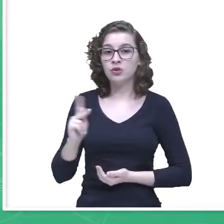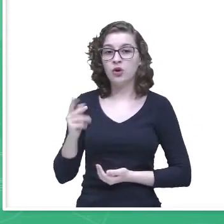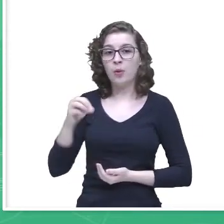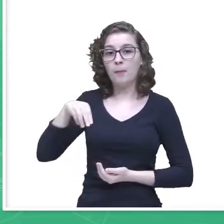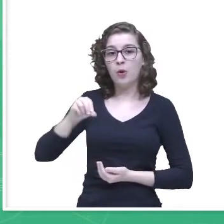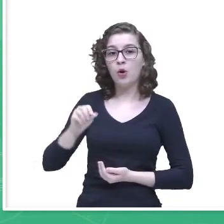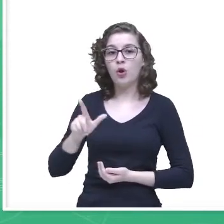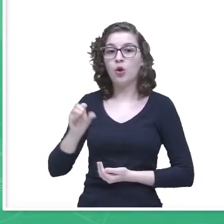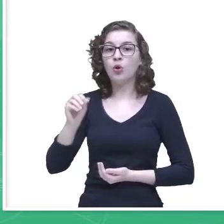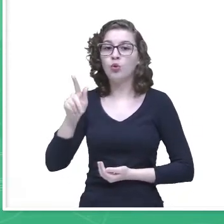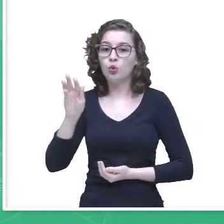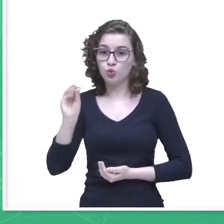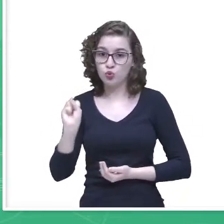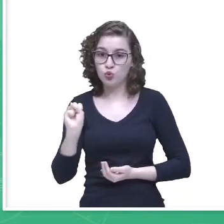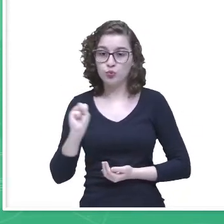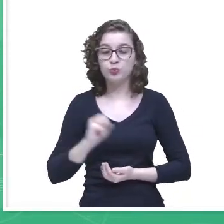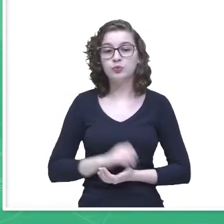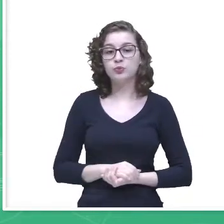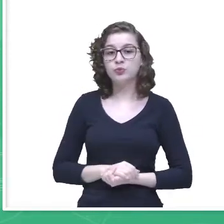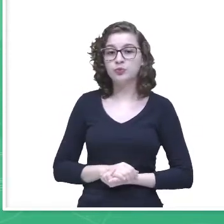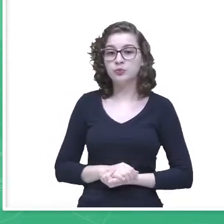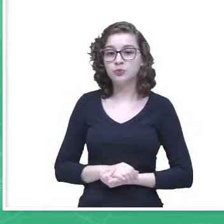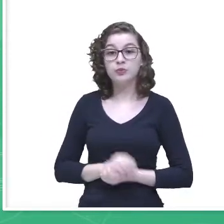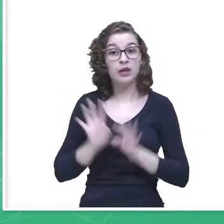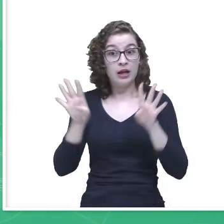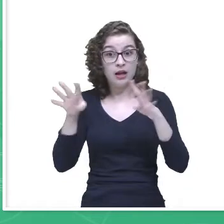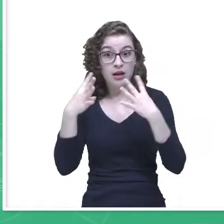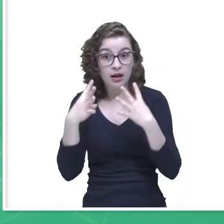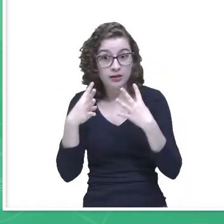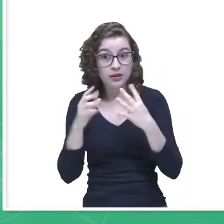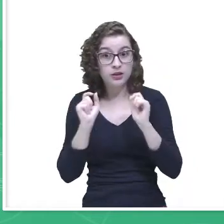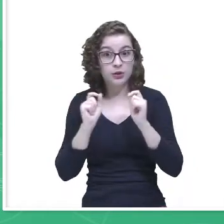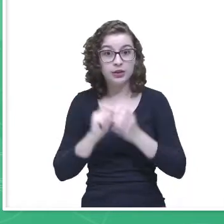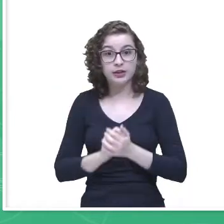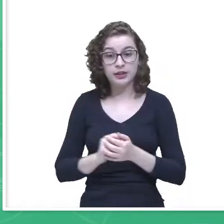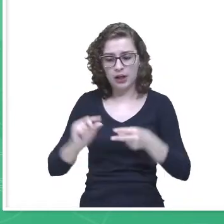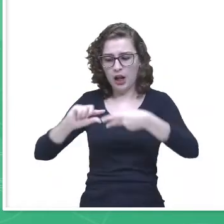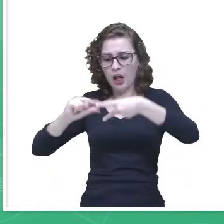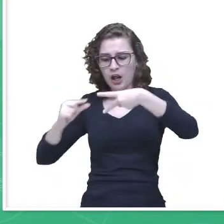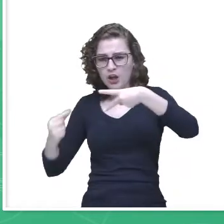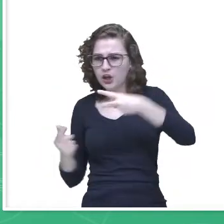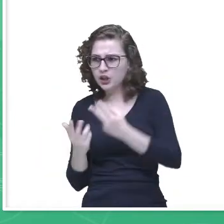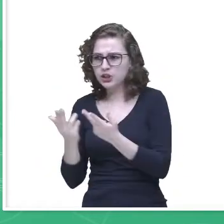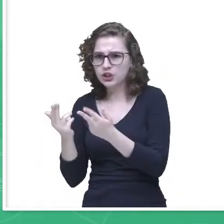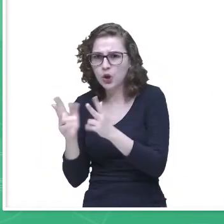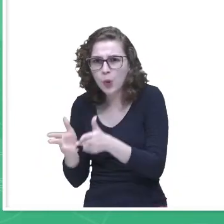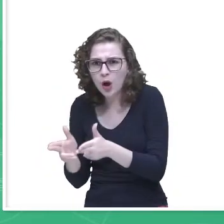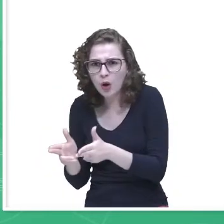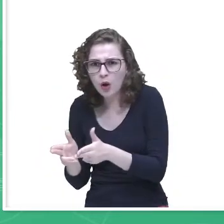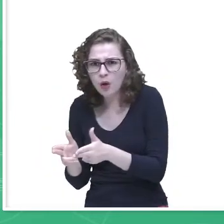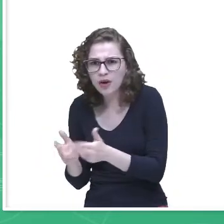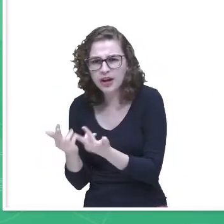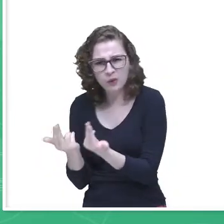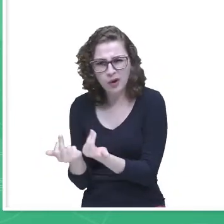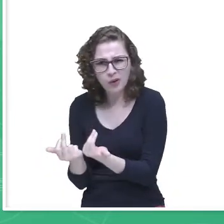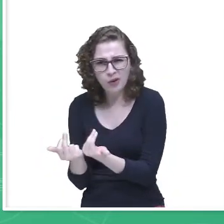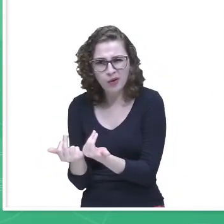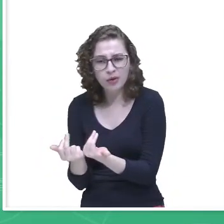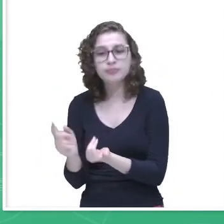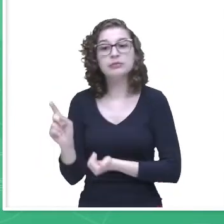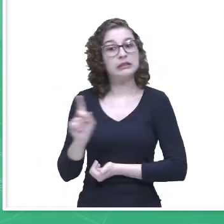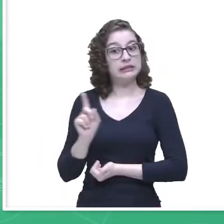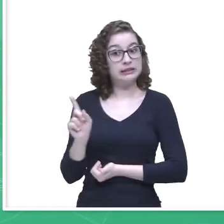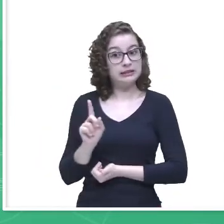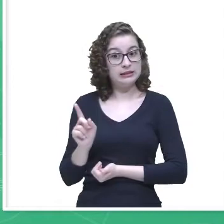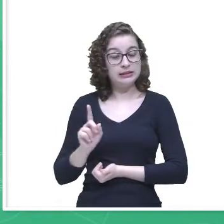atenção, que eu não estou dizendo que os genes são iguais, ok? Olha aqui nos meus olhos verdes. Eu